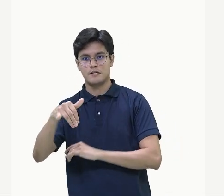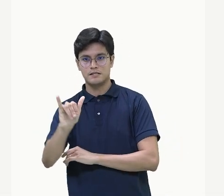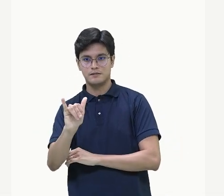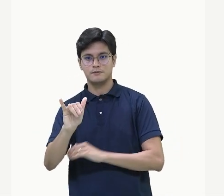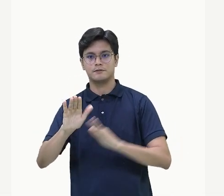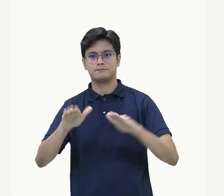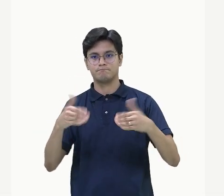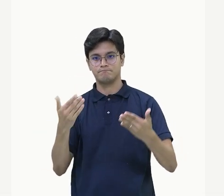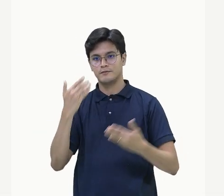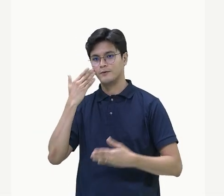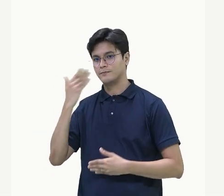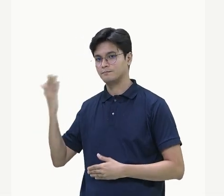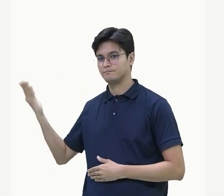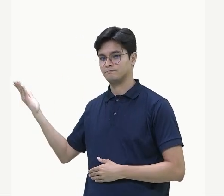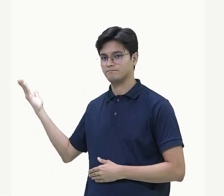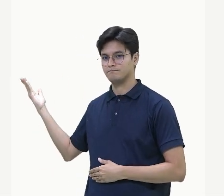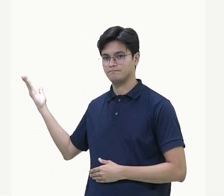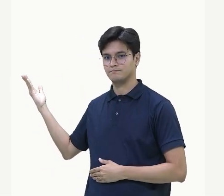tem a nossa